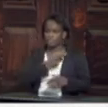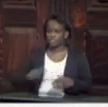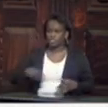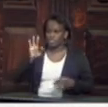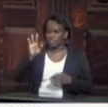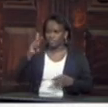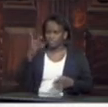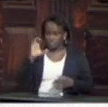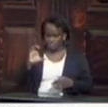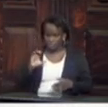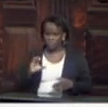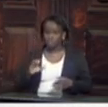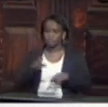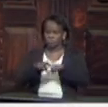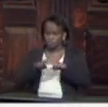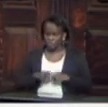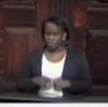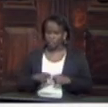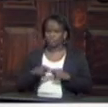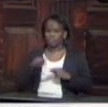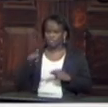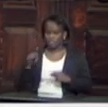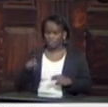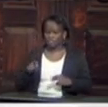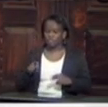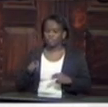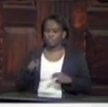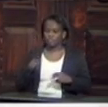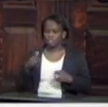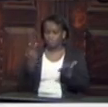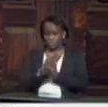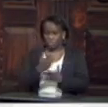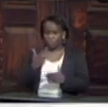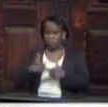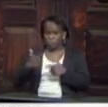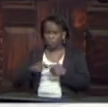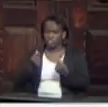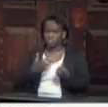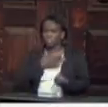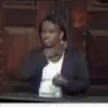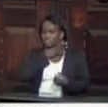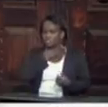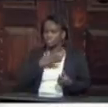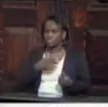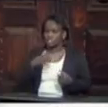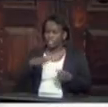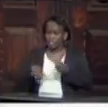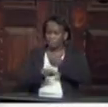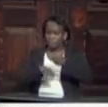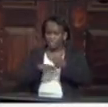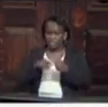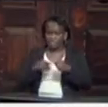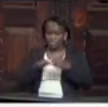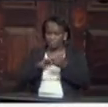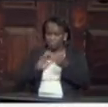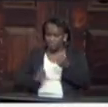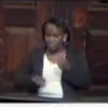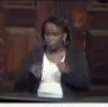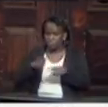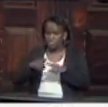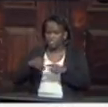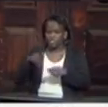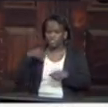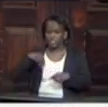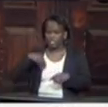que, em virtude de ter estabelecido pela crise fiscal um teto muito baixo para o salário mínimo nacional,